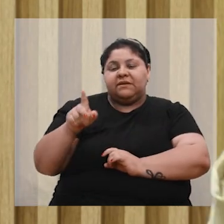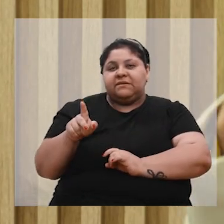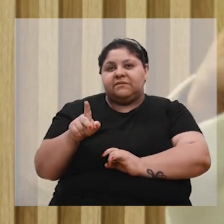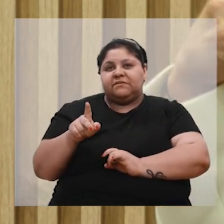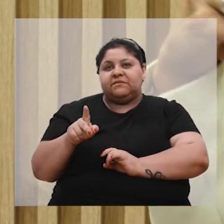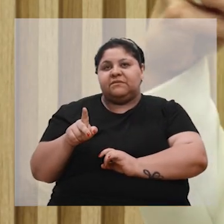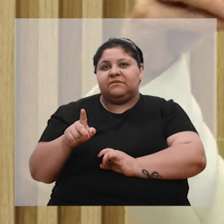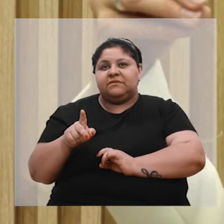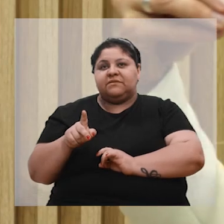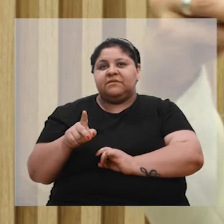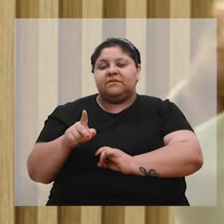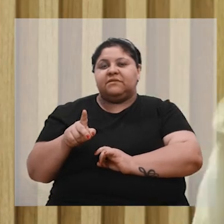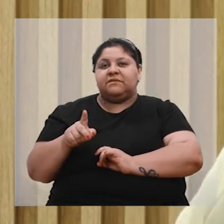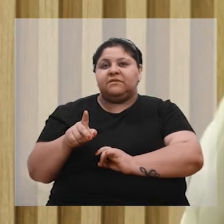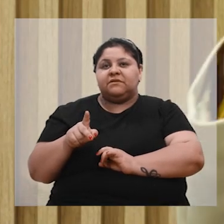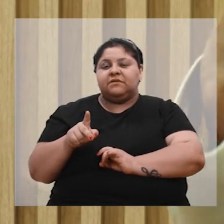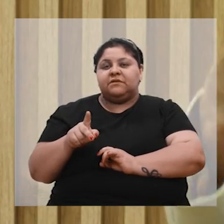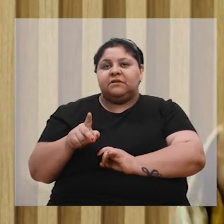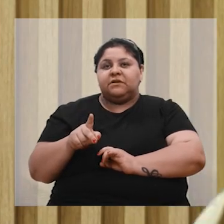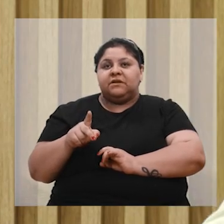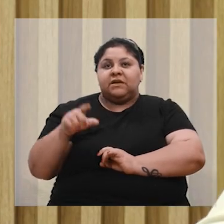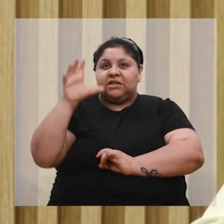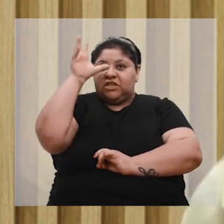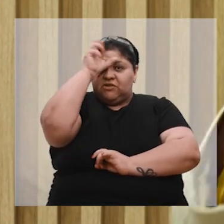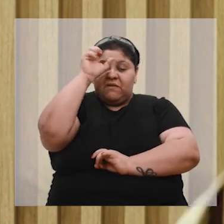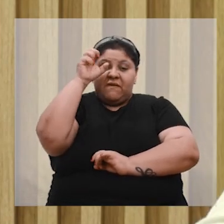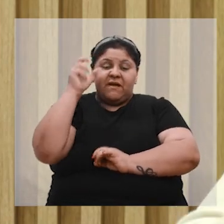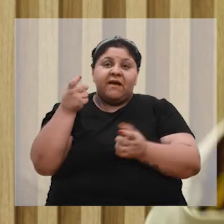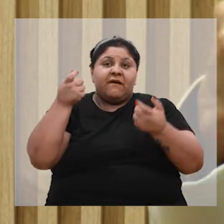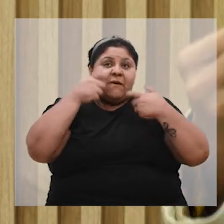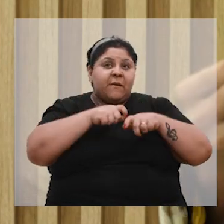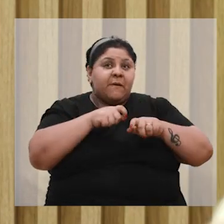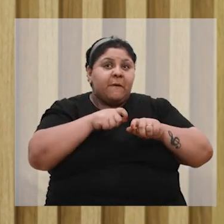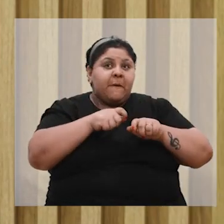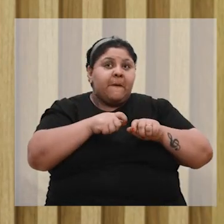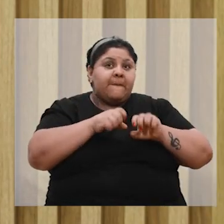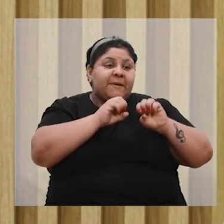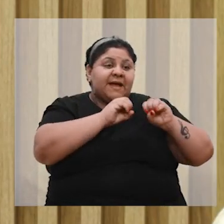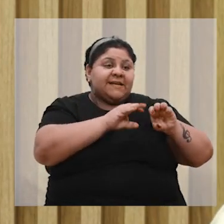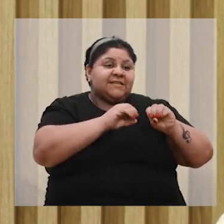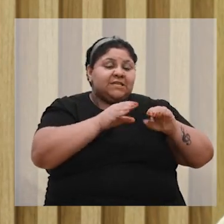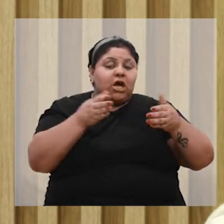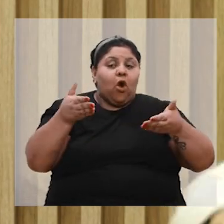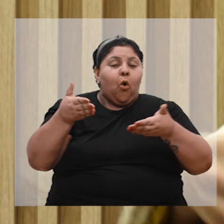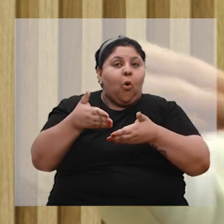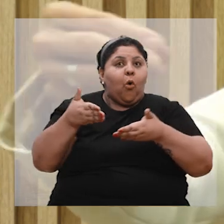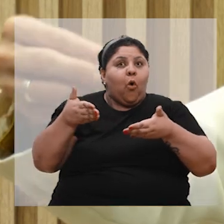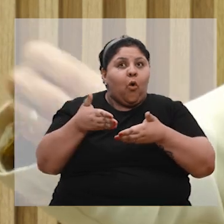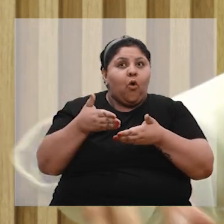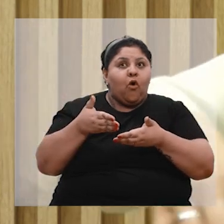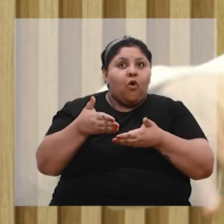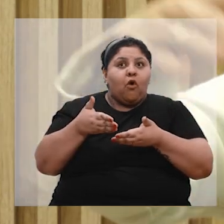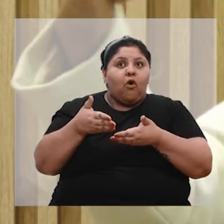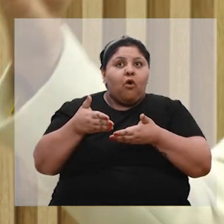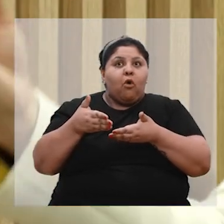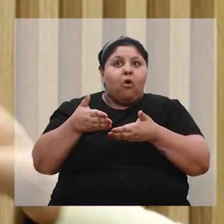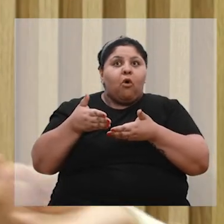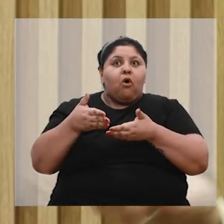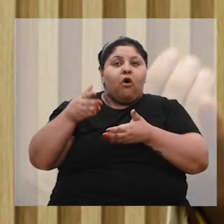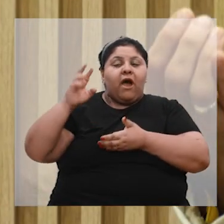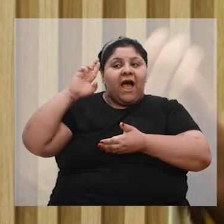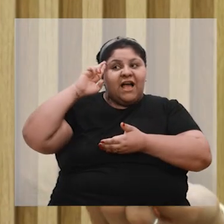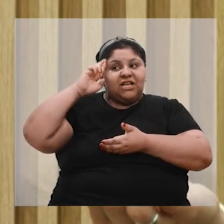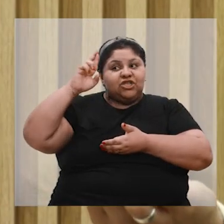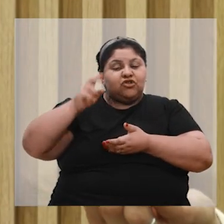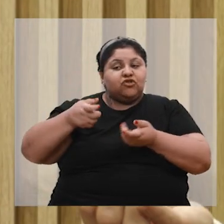professor, então, a gente vai aprender, se capacitar para dar aula. Mas hoje em dia a gestão